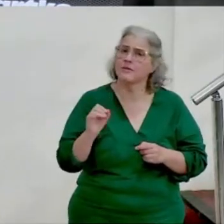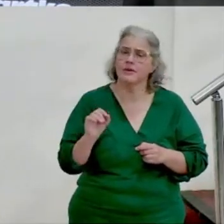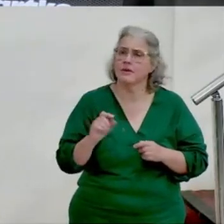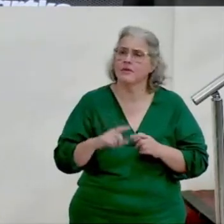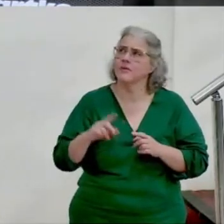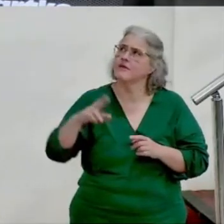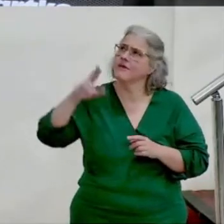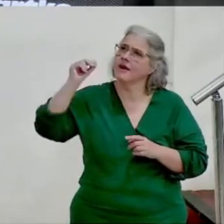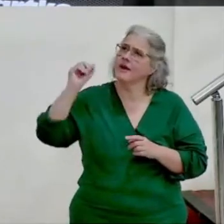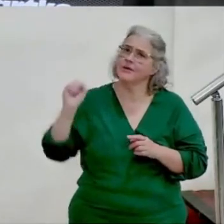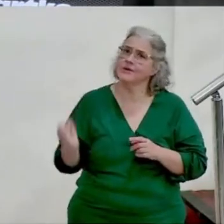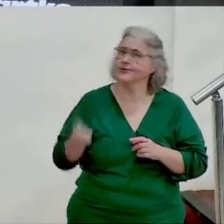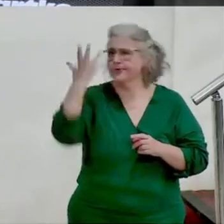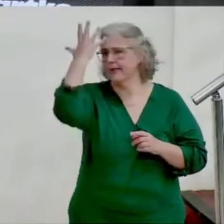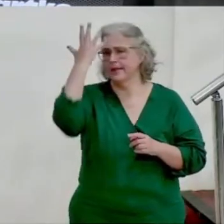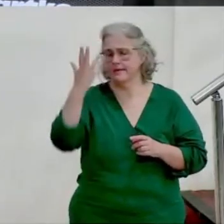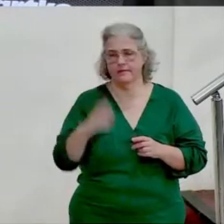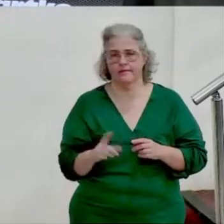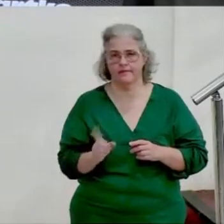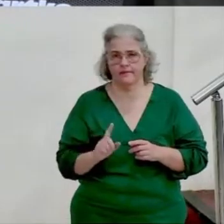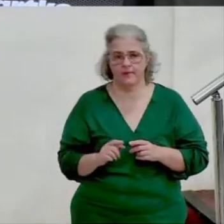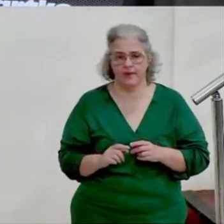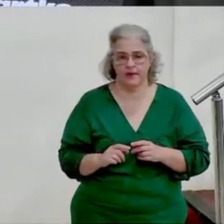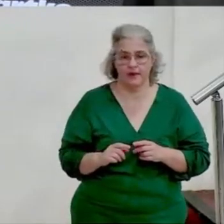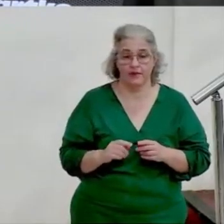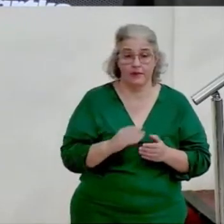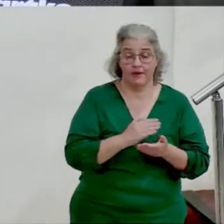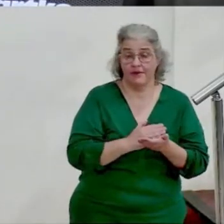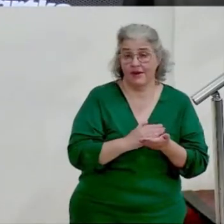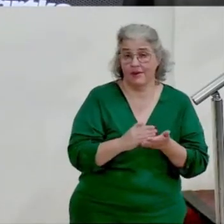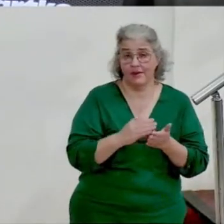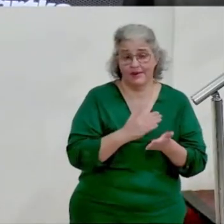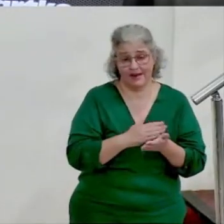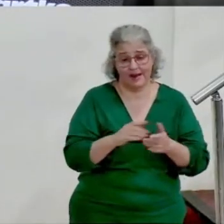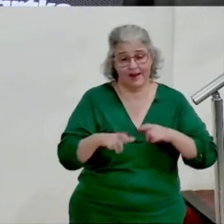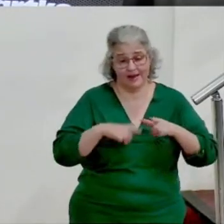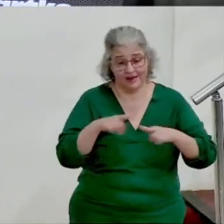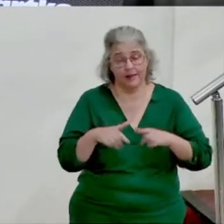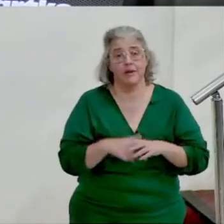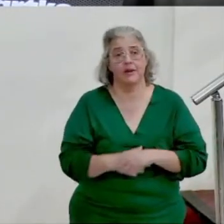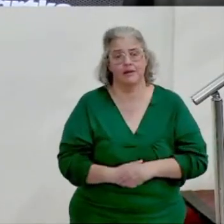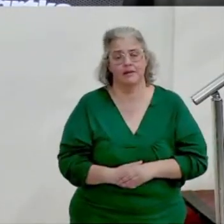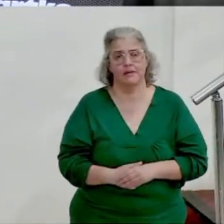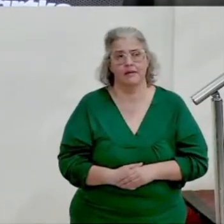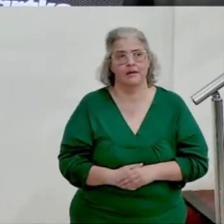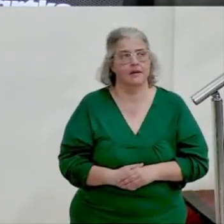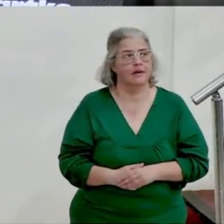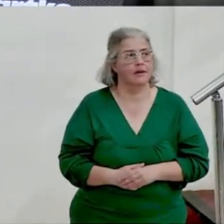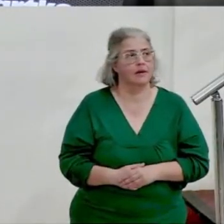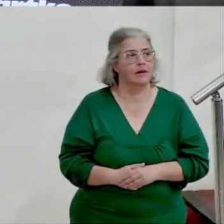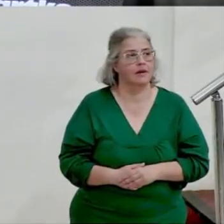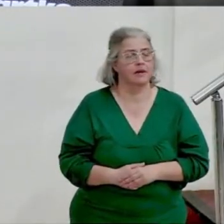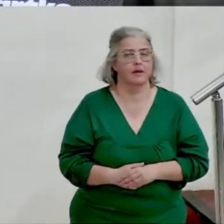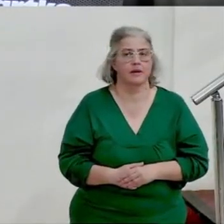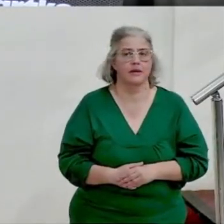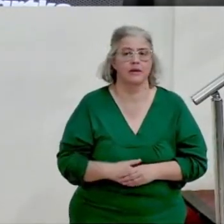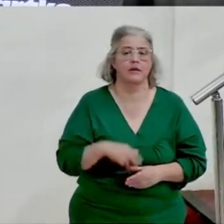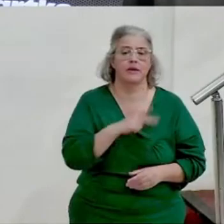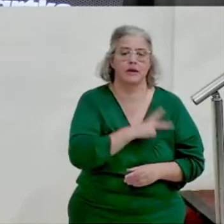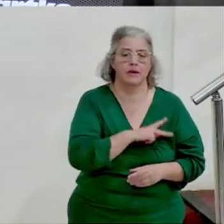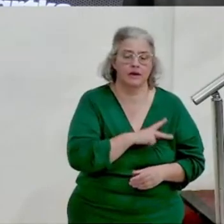refere aos tempos e às épocas, começa a trabalhar com relação ao quando. A primeira pergunta: quando será que vai acontecer? Paulo é claro. Ele diz